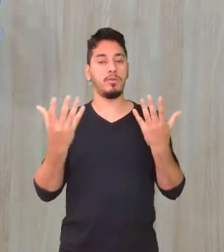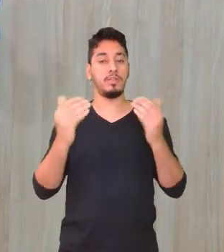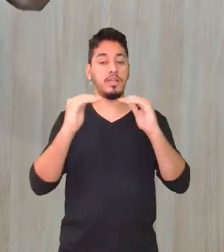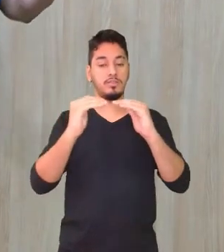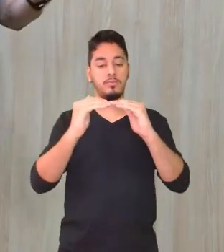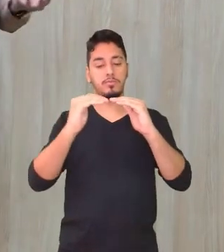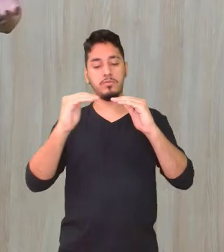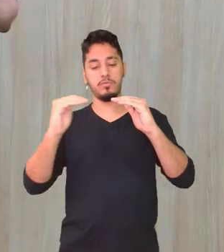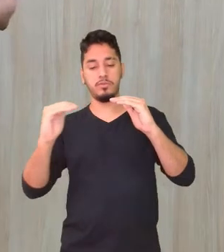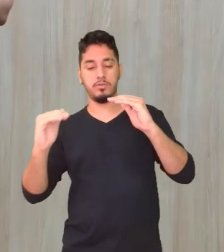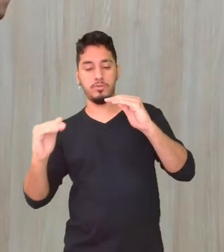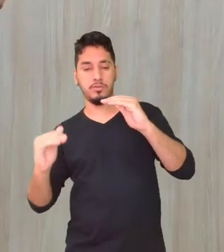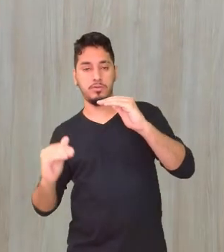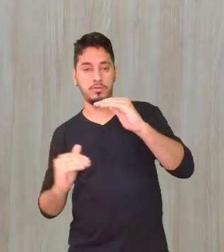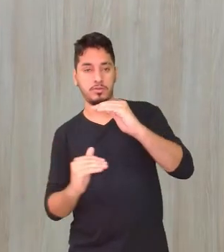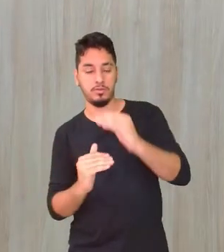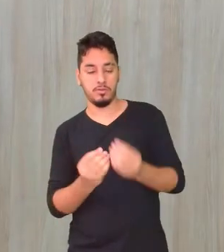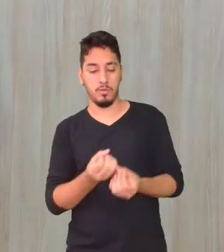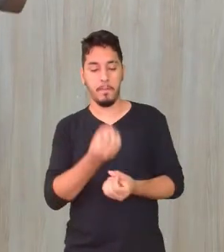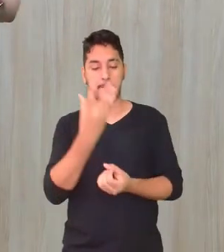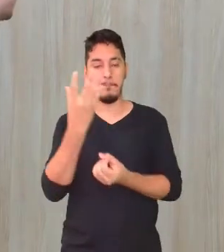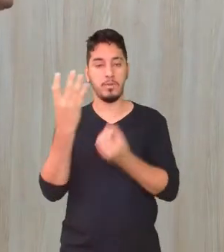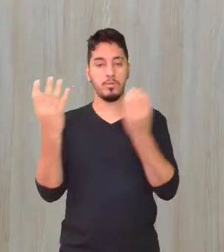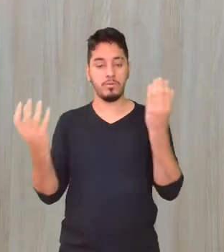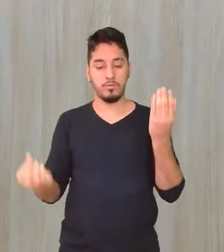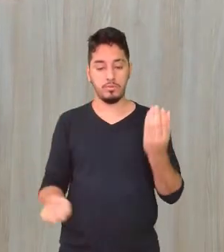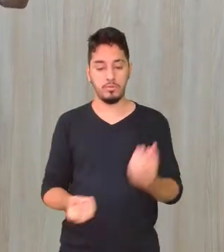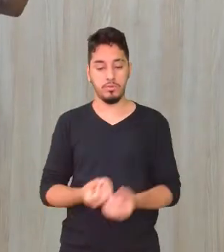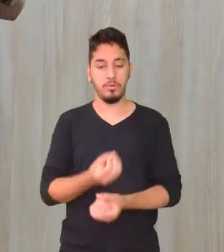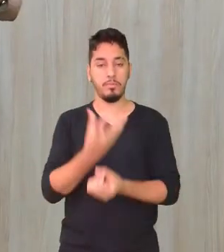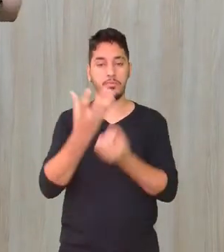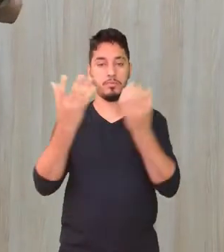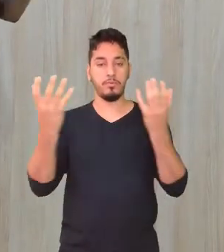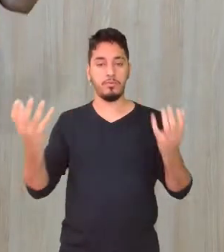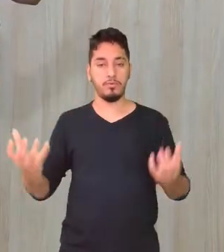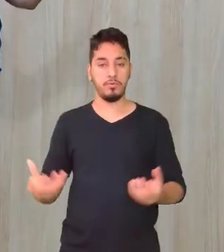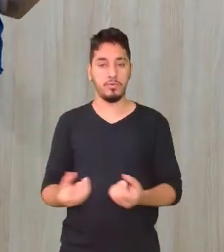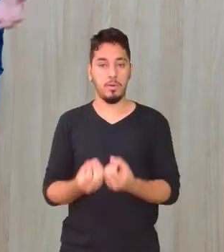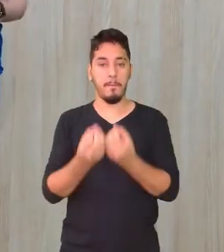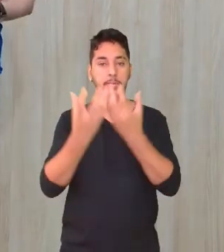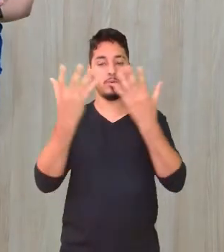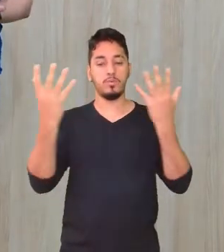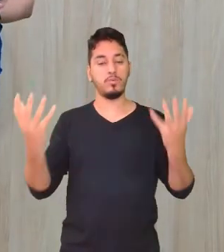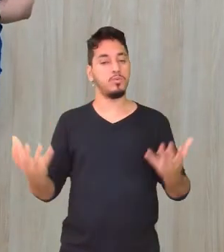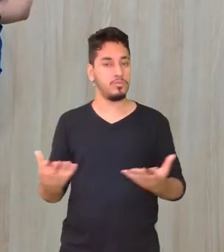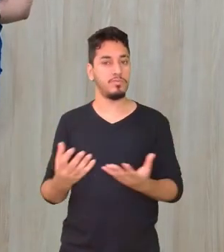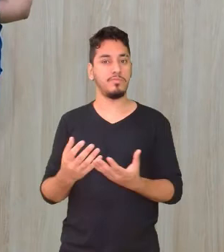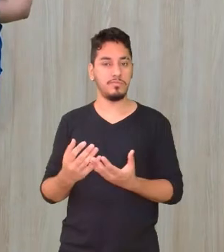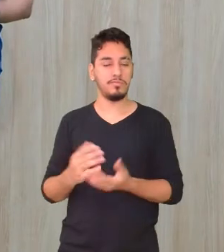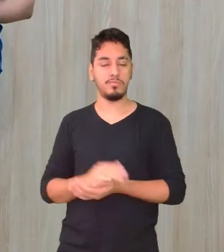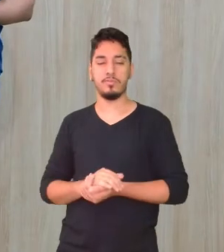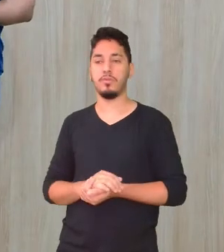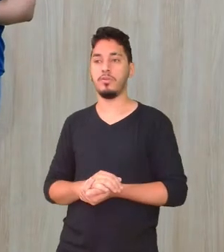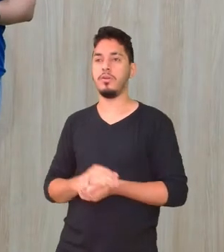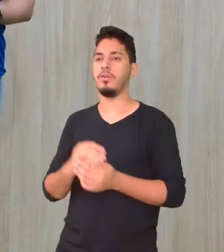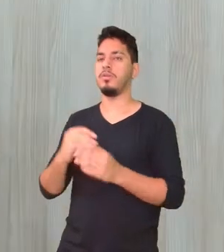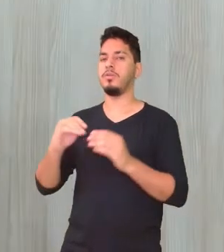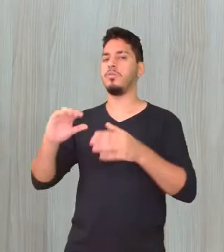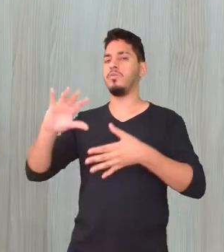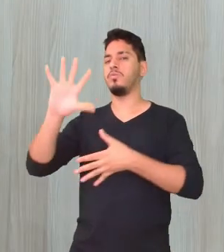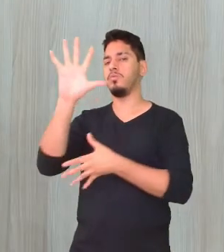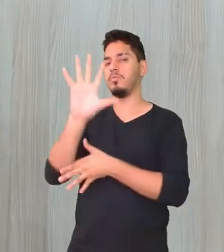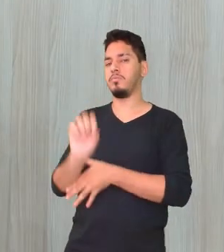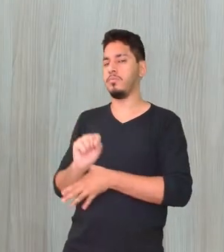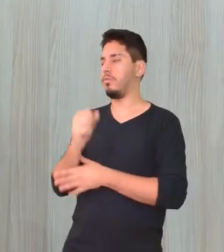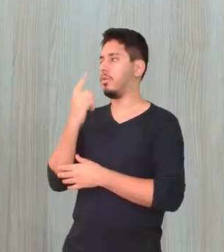cima, que está mais fria, desce e fica nesse negócio aí, ó. Com certeza. Não é isso, prof? Exatamente. Aí no mapa ali a gente vê